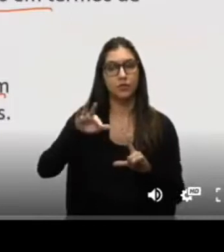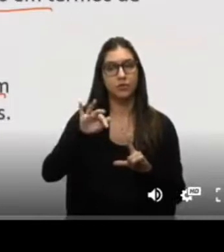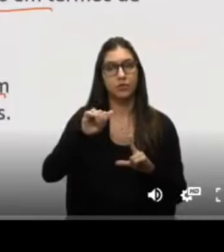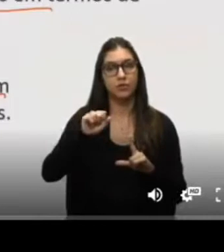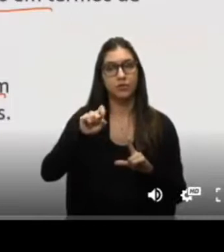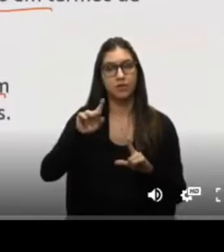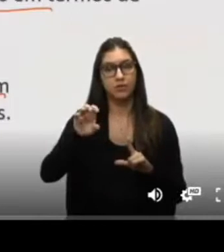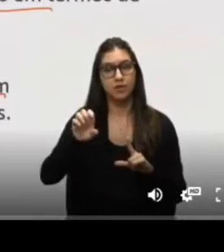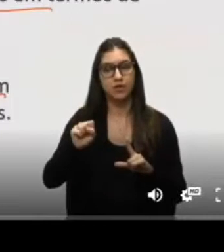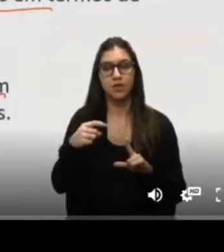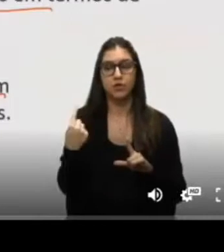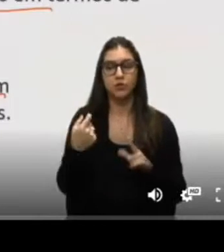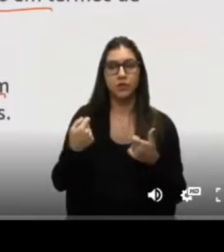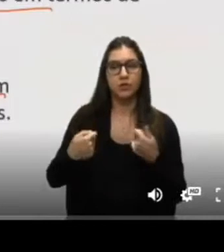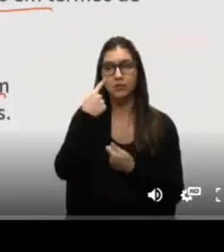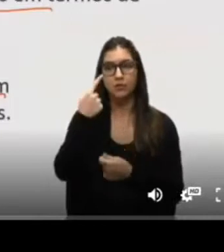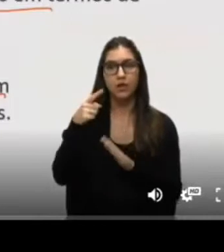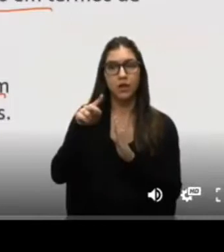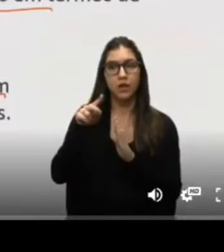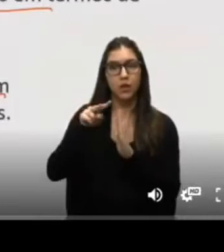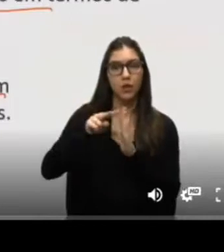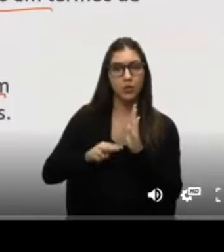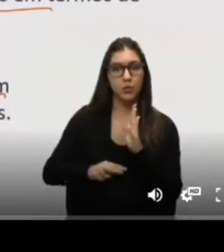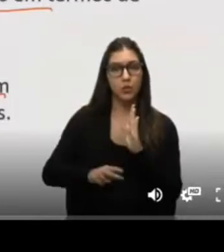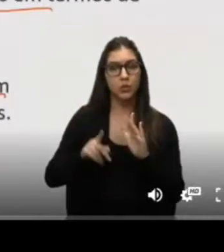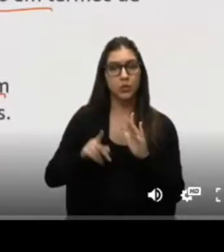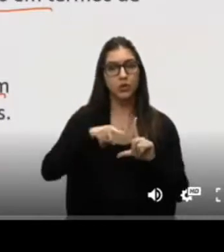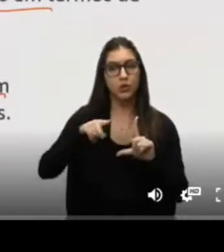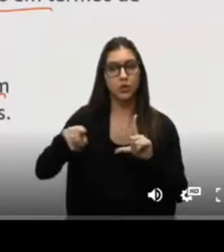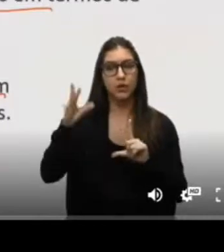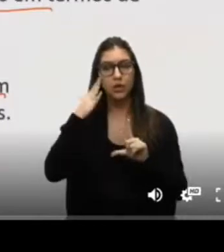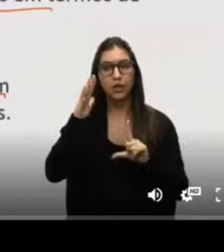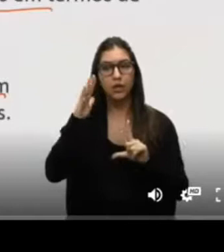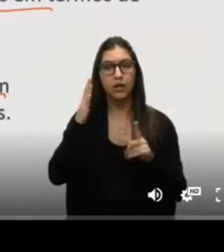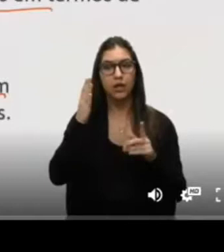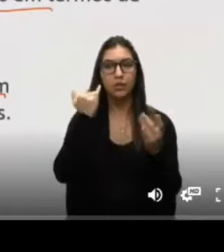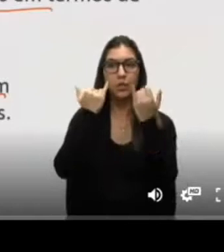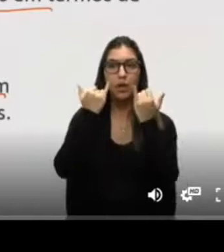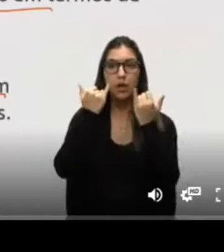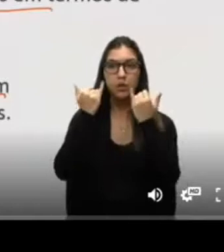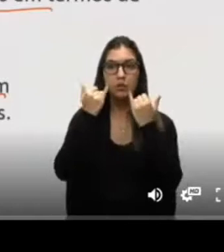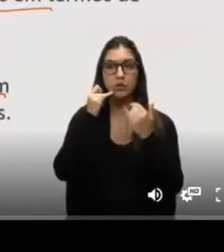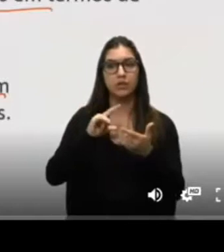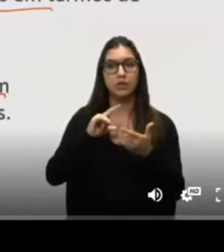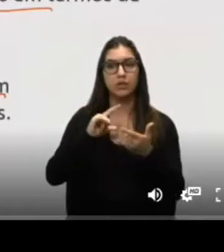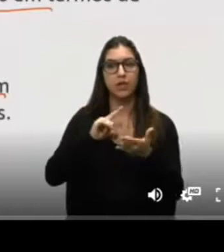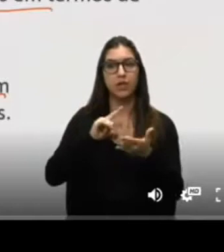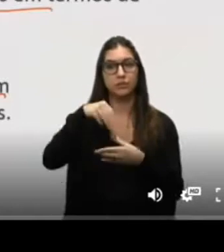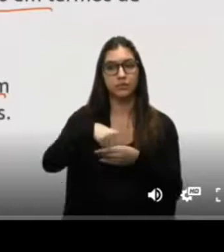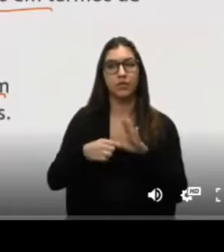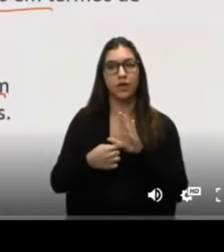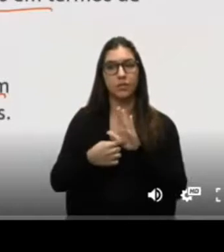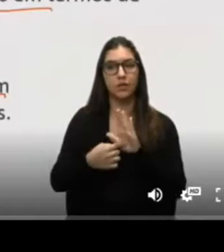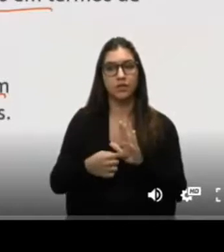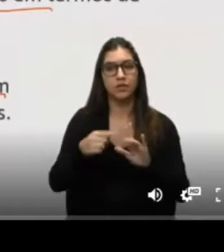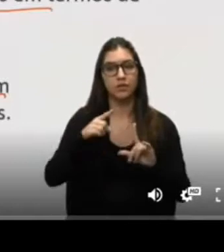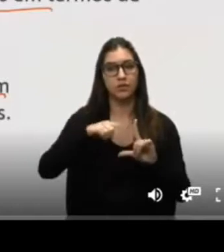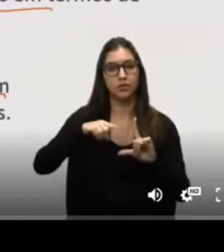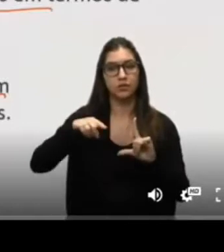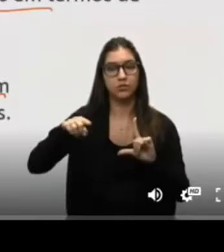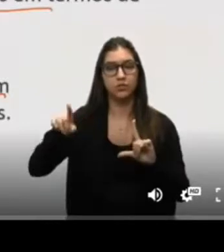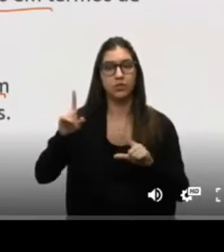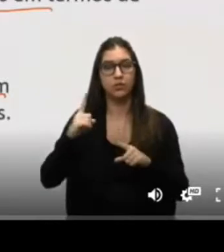Nós temos que verificar a leitura de um diagrama de fase e entender as informações que são presentes, que são apresentadas em um diagrama de